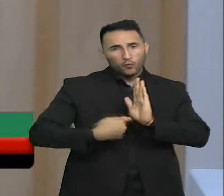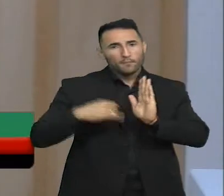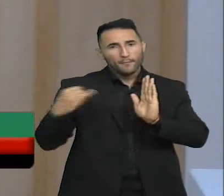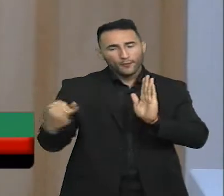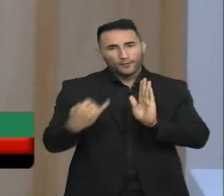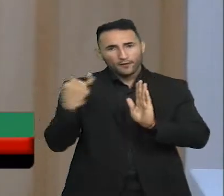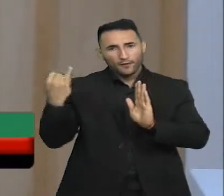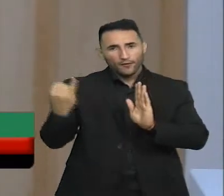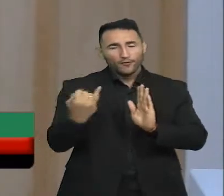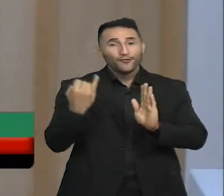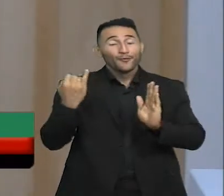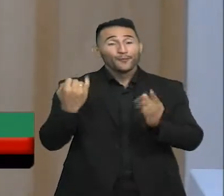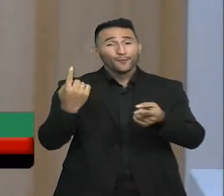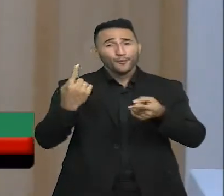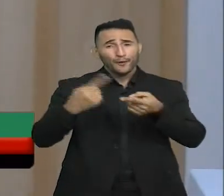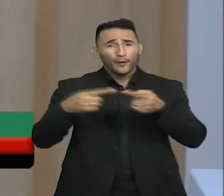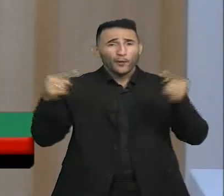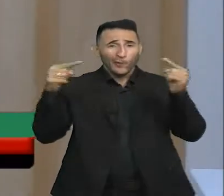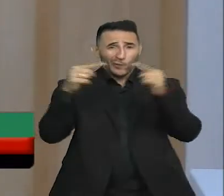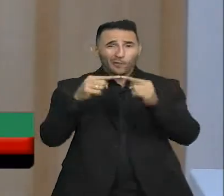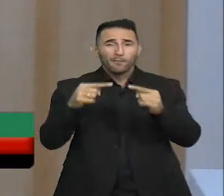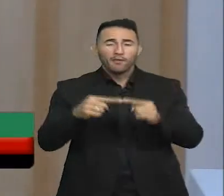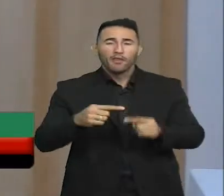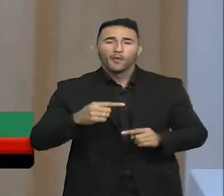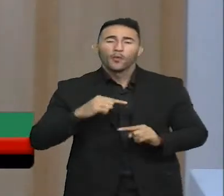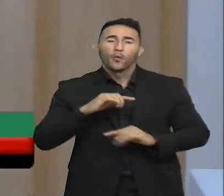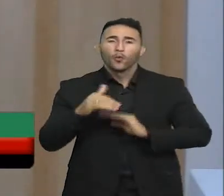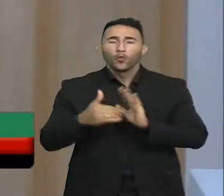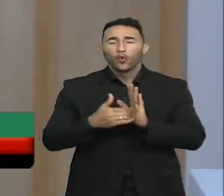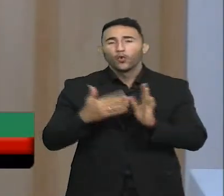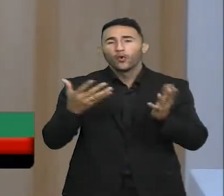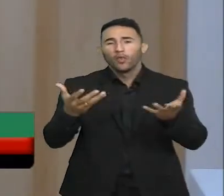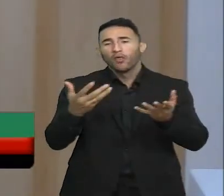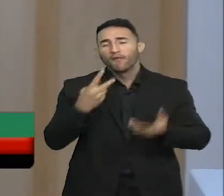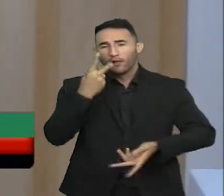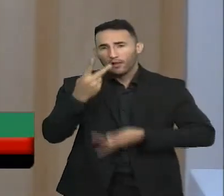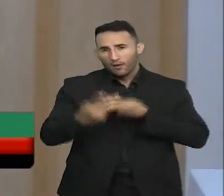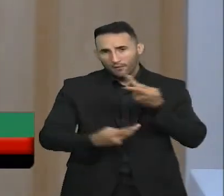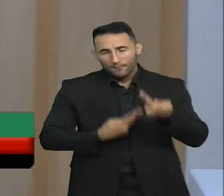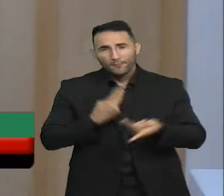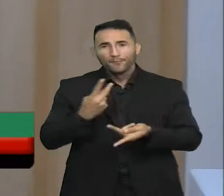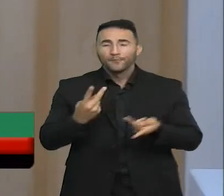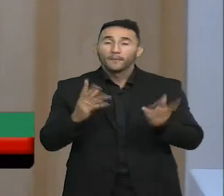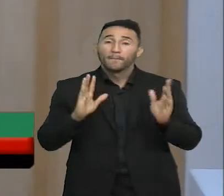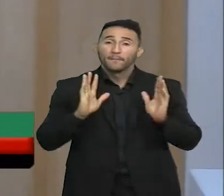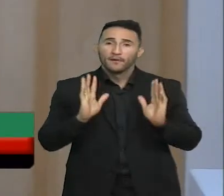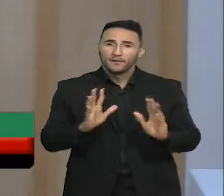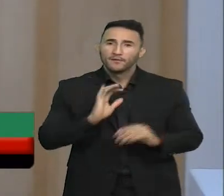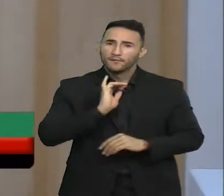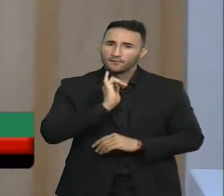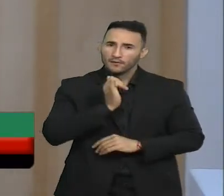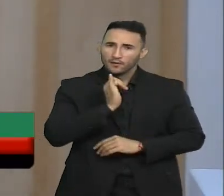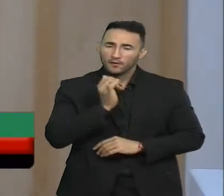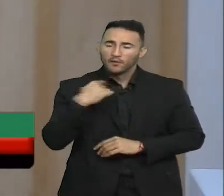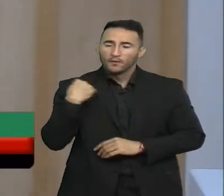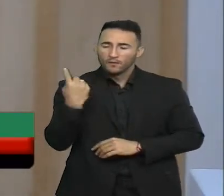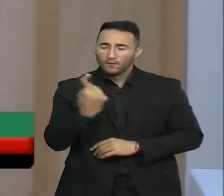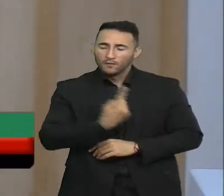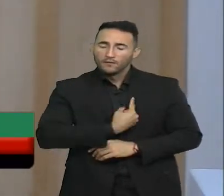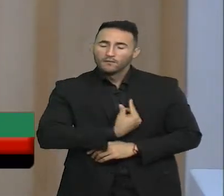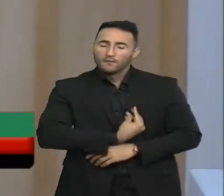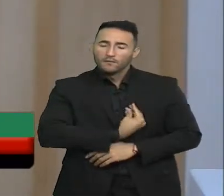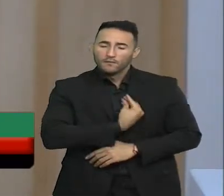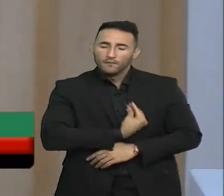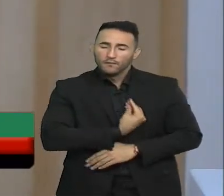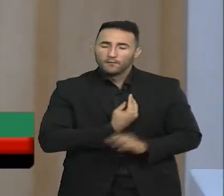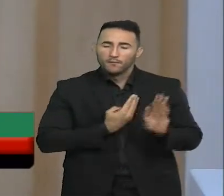do que eu gostaria de dizer também, então me representa muito o texto que vocês trouxeram para cá, mas eu queria dizer que a gente vive um momento muito difícil